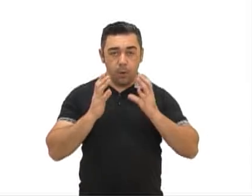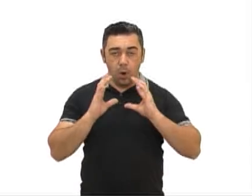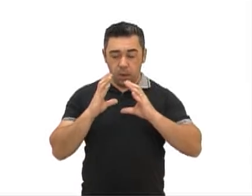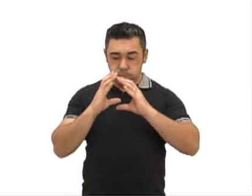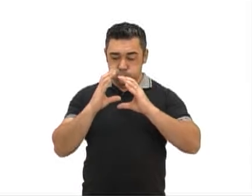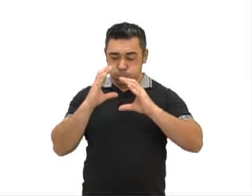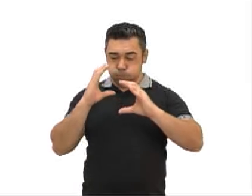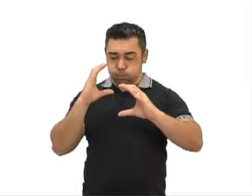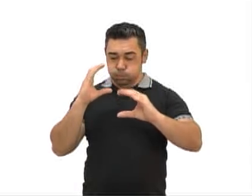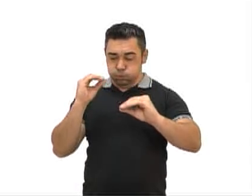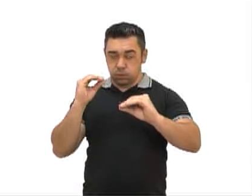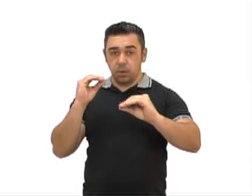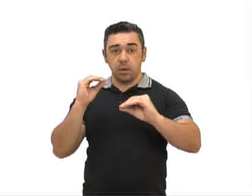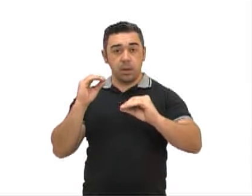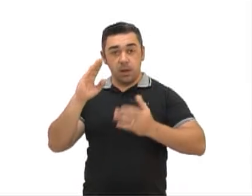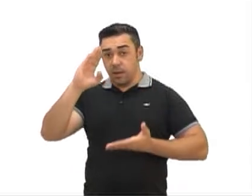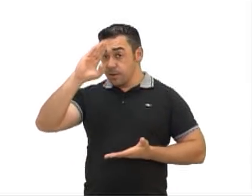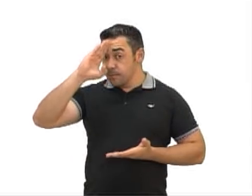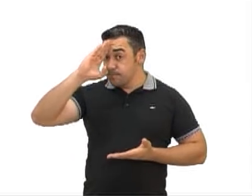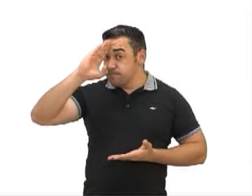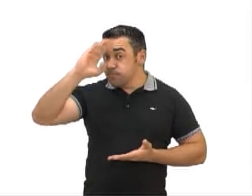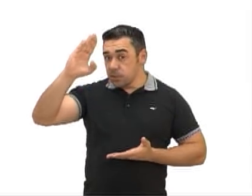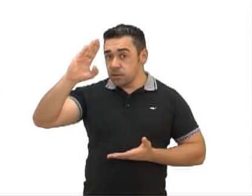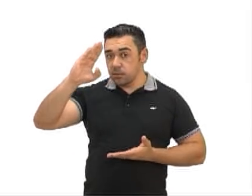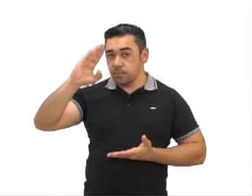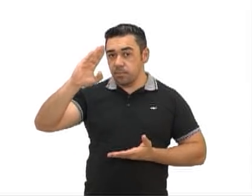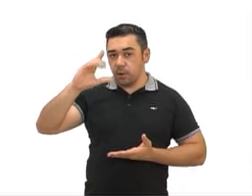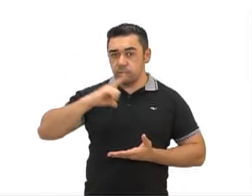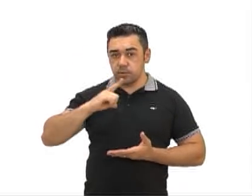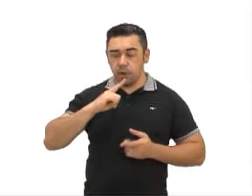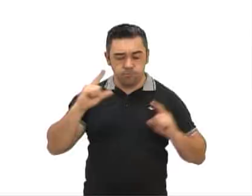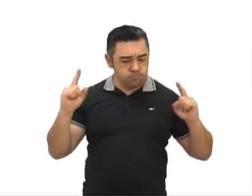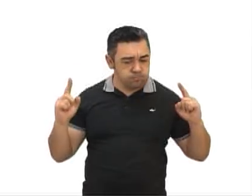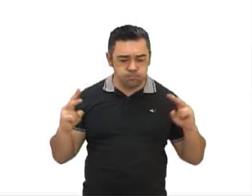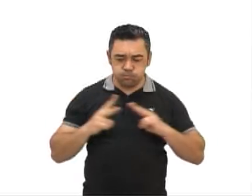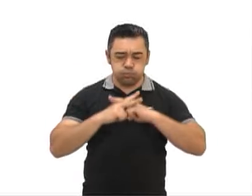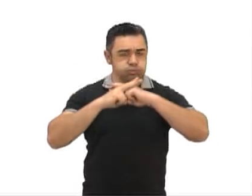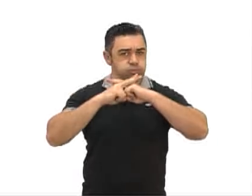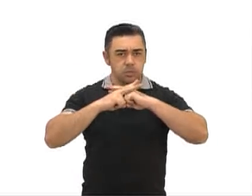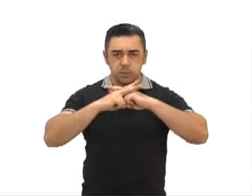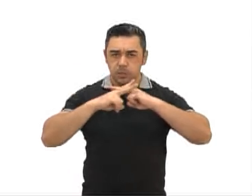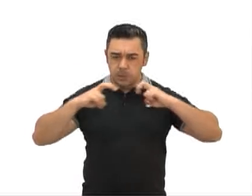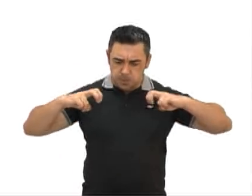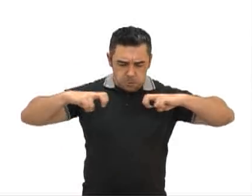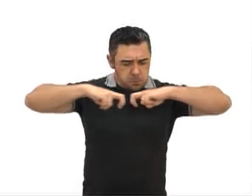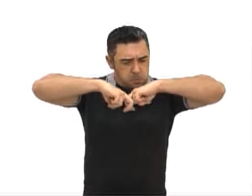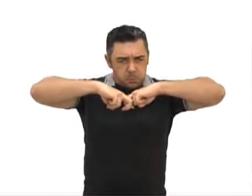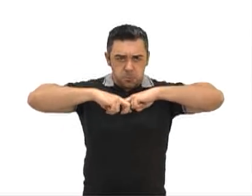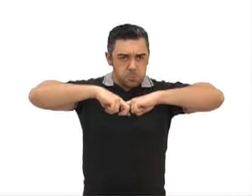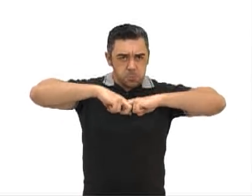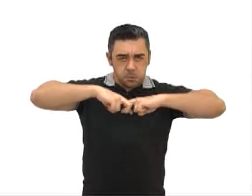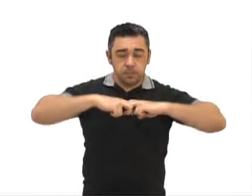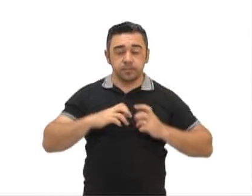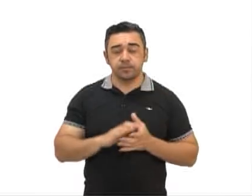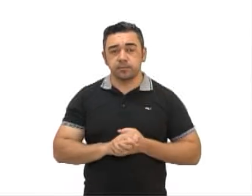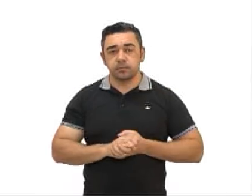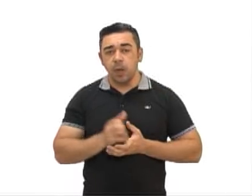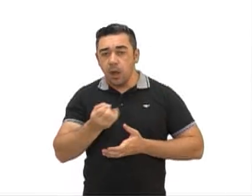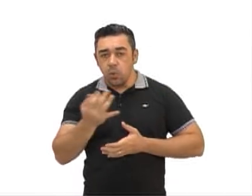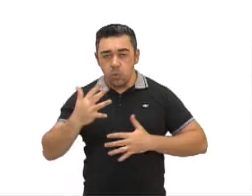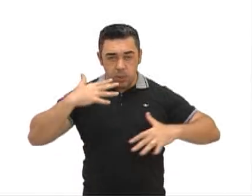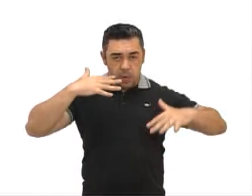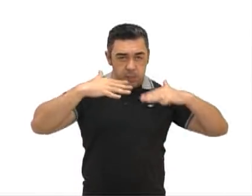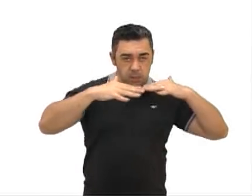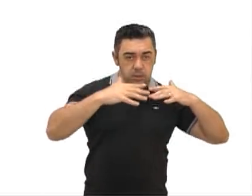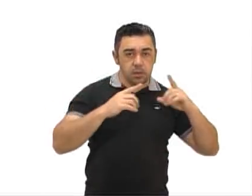o personagem principal na disputa, né? Todo mundo briga pela bola. Alguns jogadores têm a